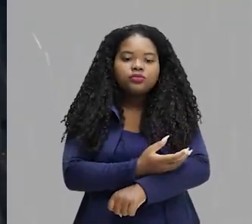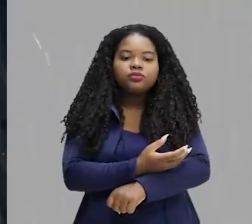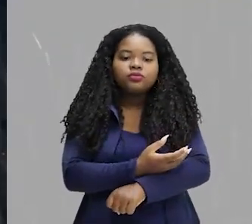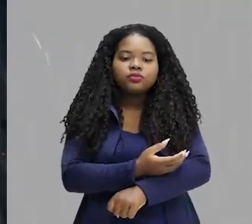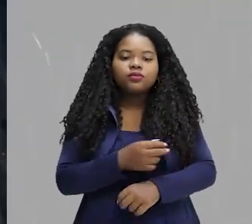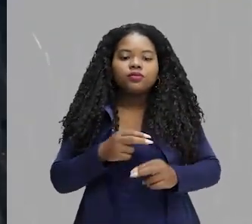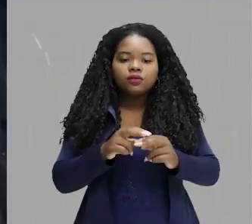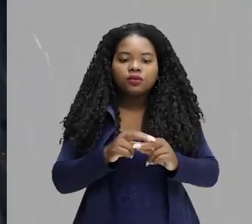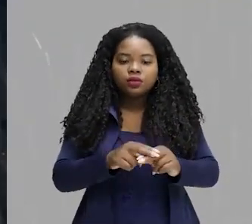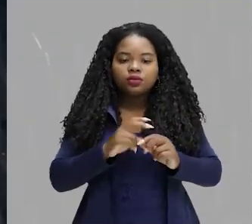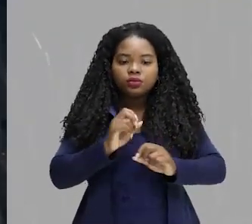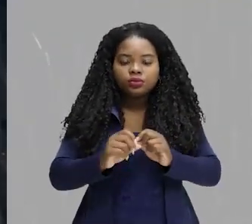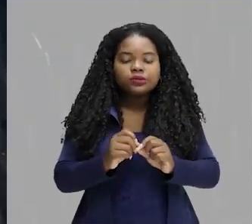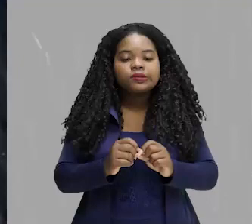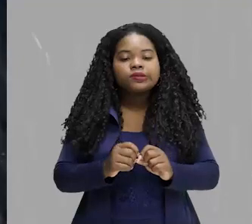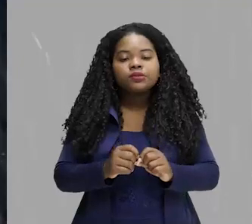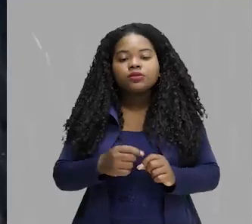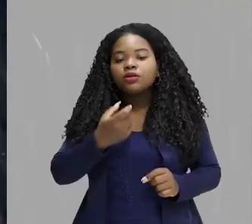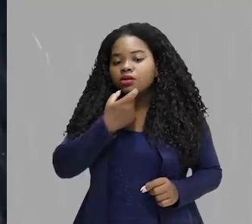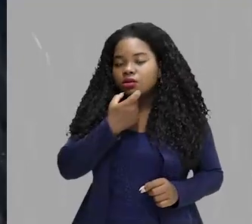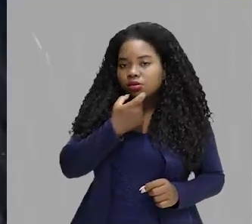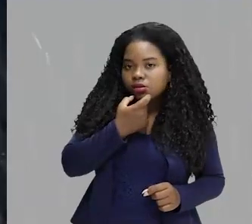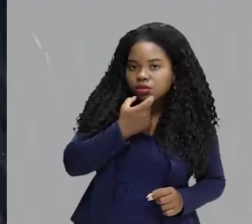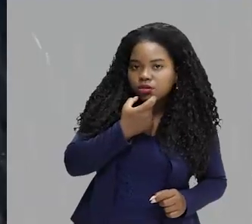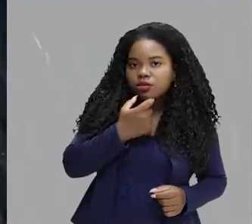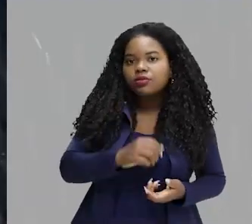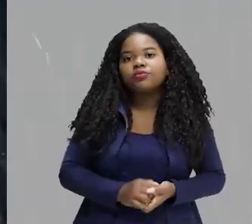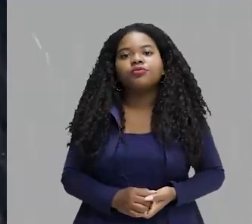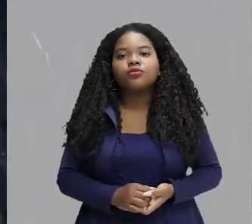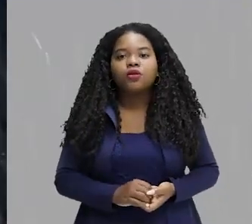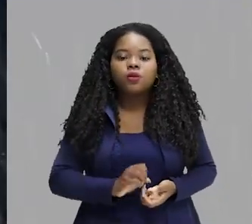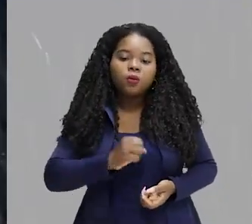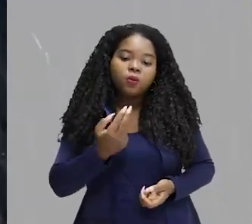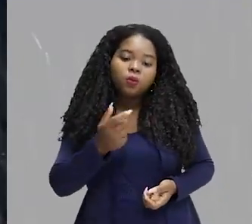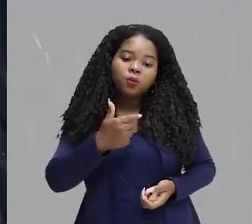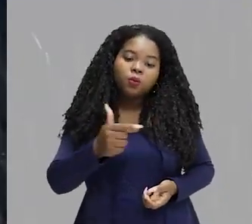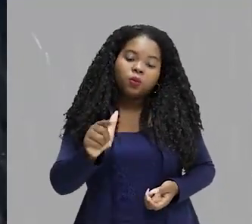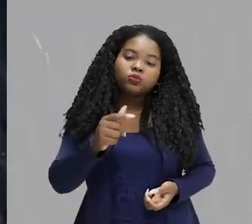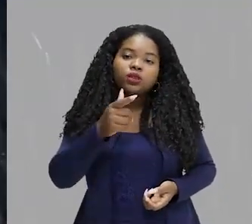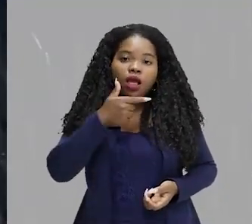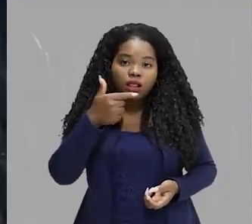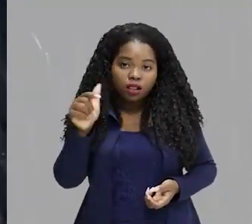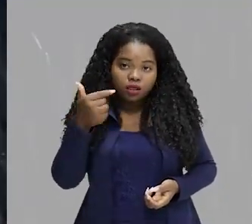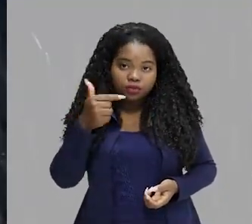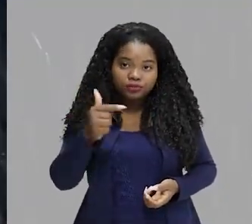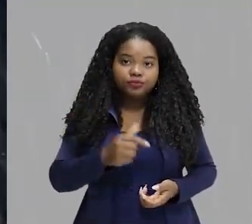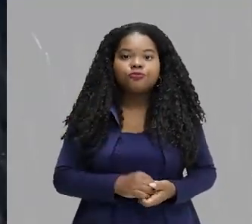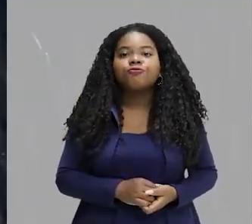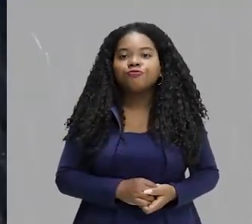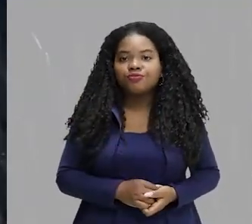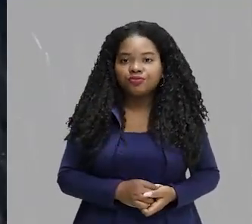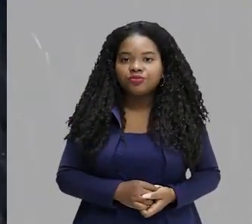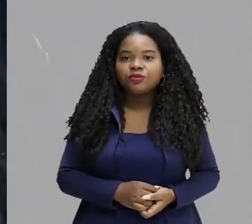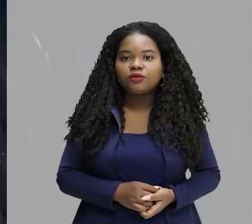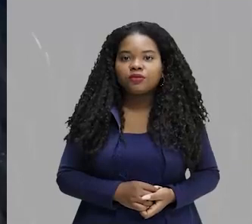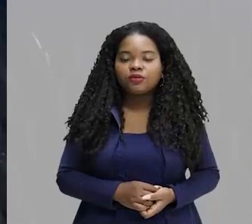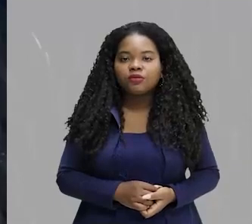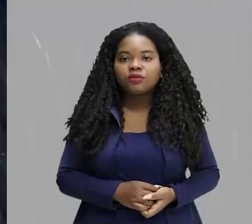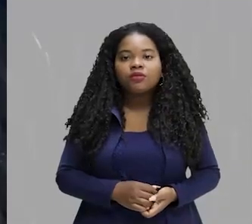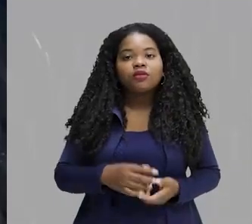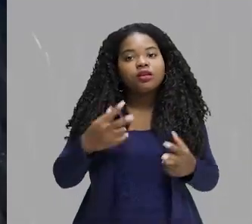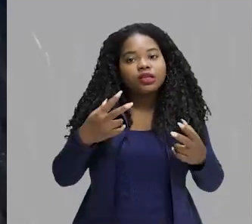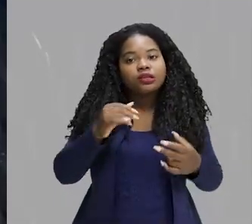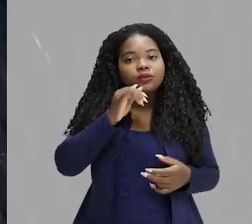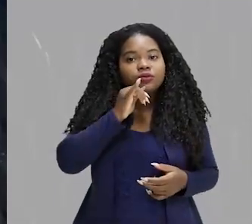né? No caso, nós estamos falando do inglês, mas nós temos também essa mesma demonstração e essa mesma sensibilização nas línguas